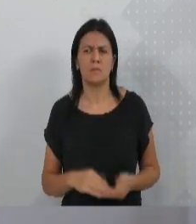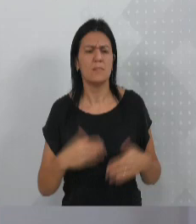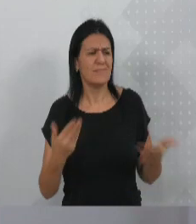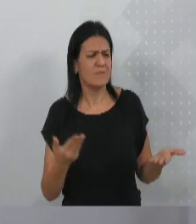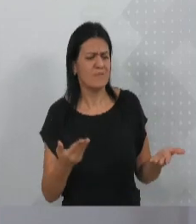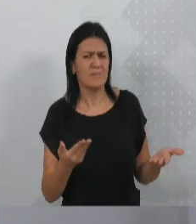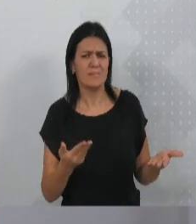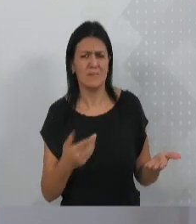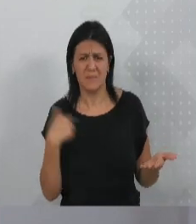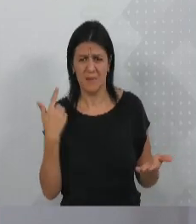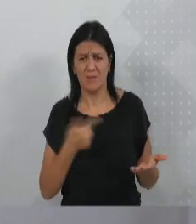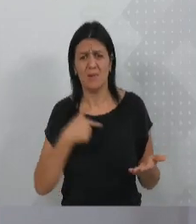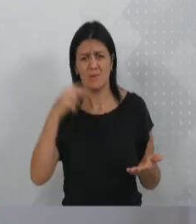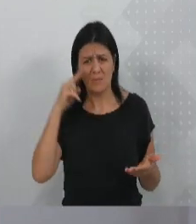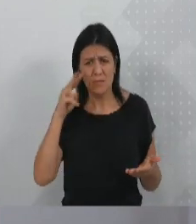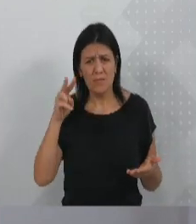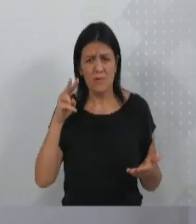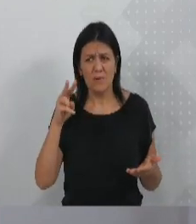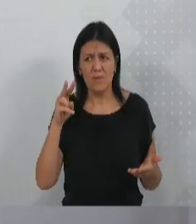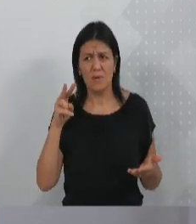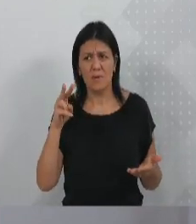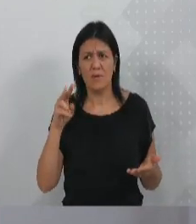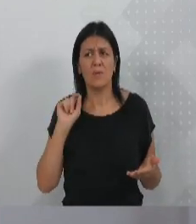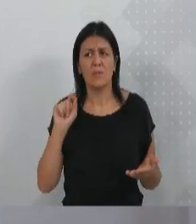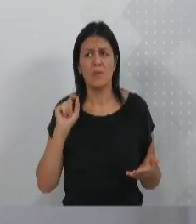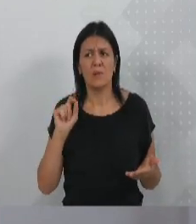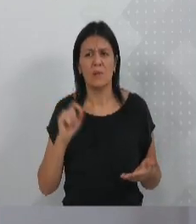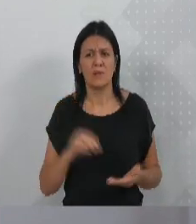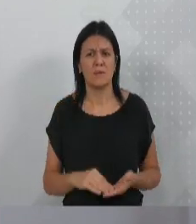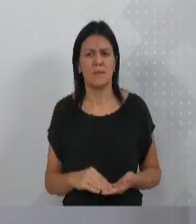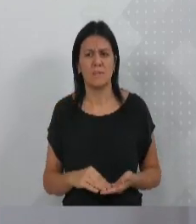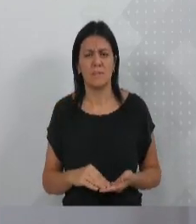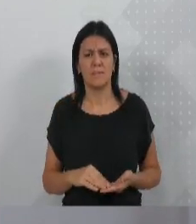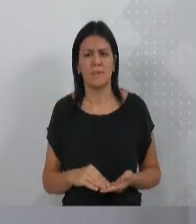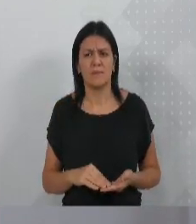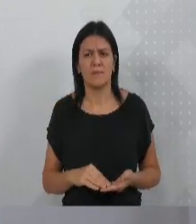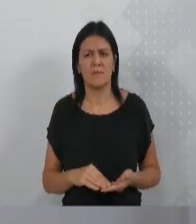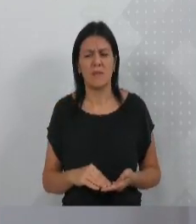gente consegue ver por exemplo caminhando você vê que aquela